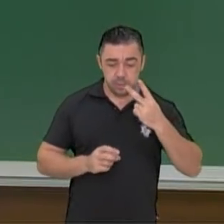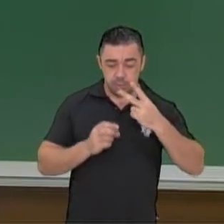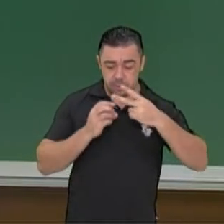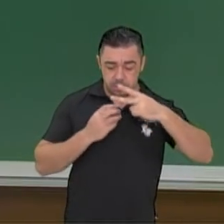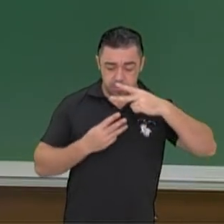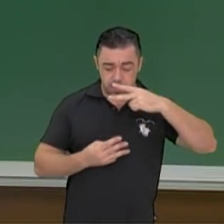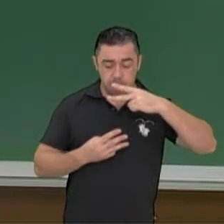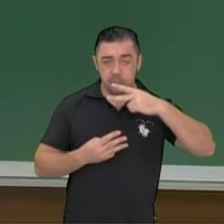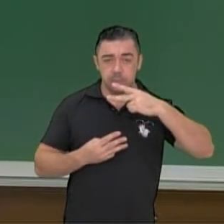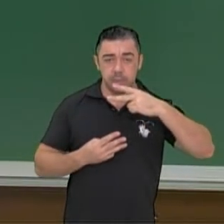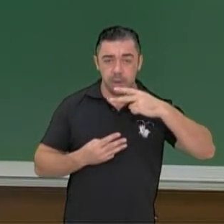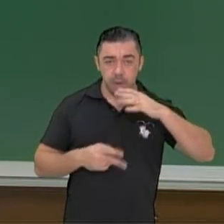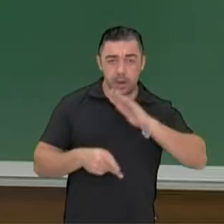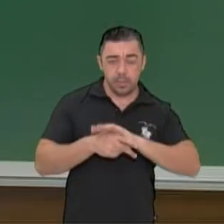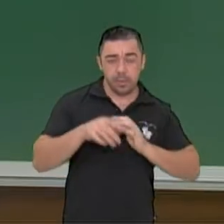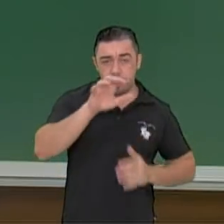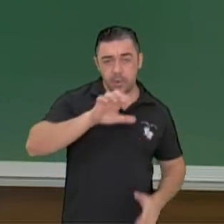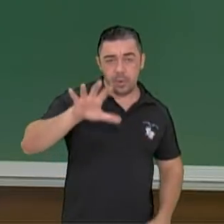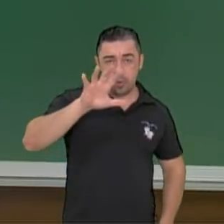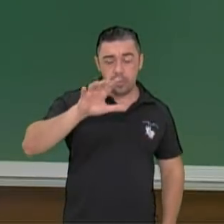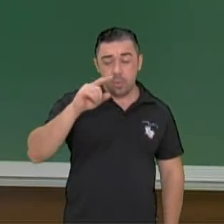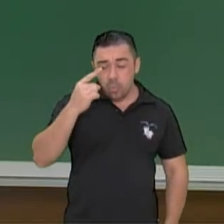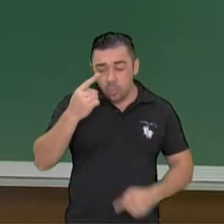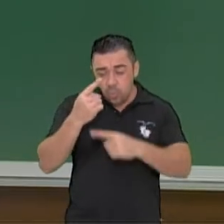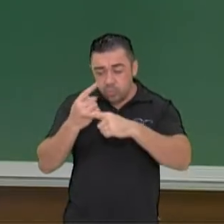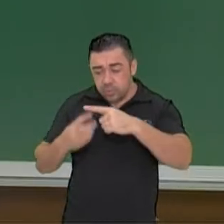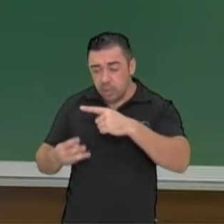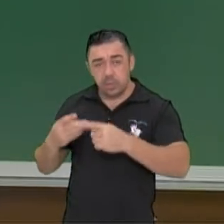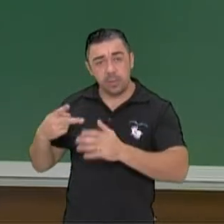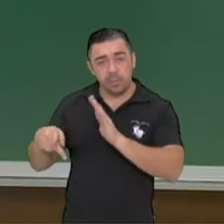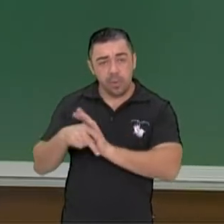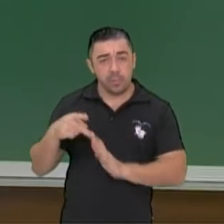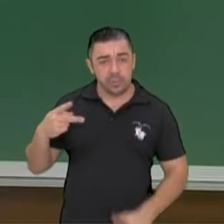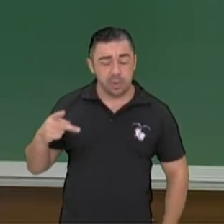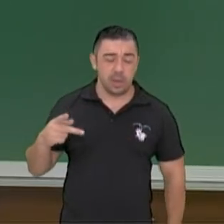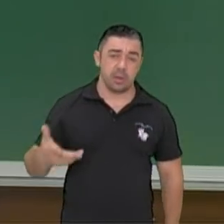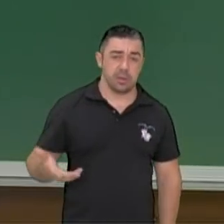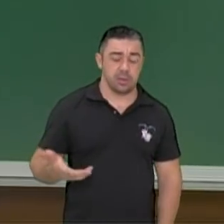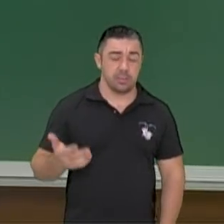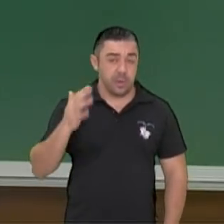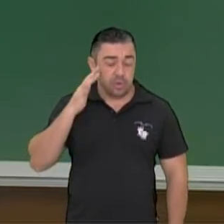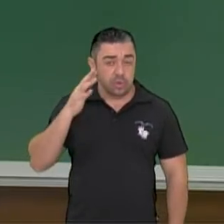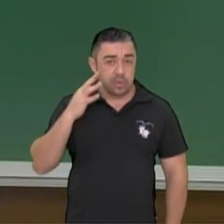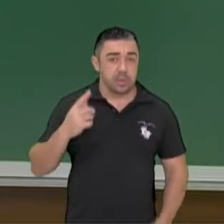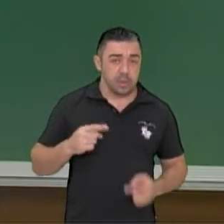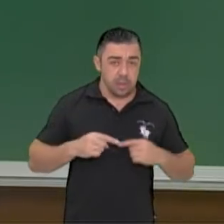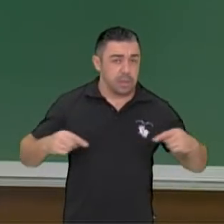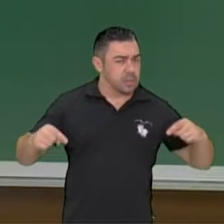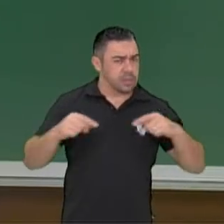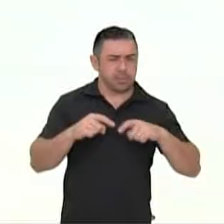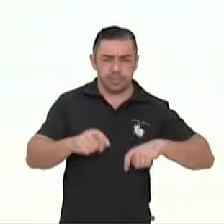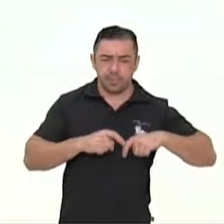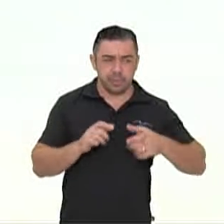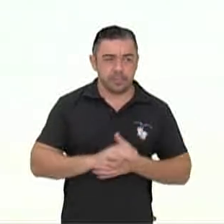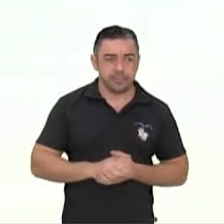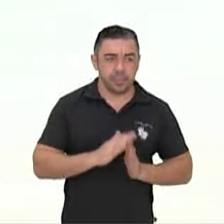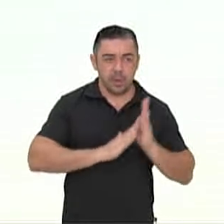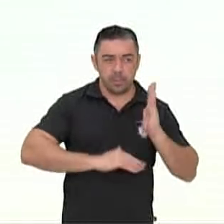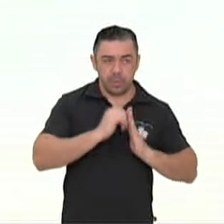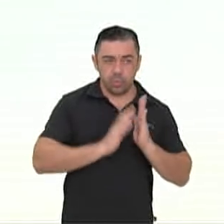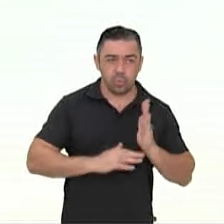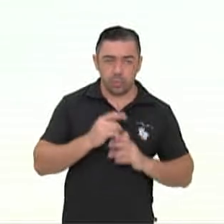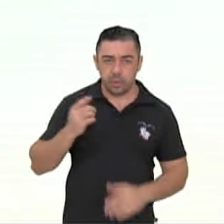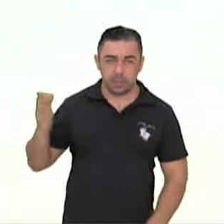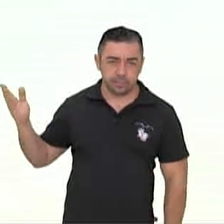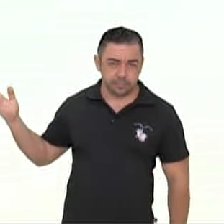feudal. E 1/3, uma parte é dela. É muita terra, ok? Falei, fechou? Uma pintura representando uma abadia,